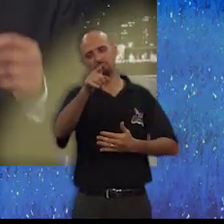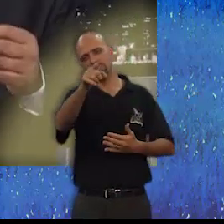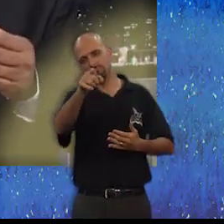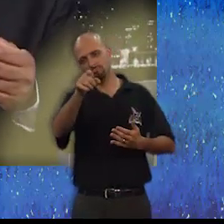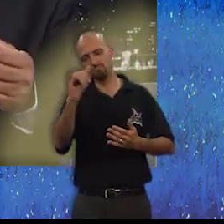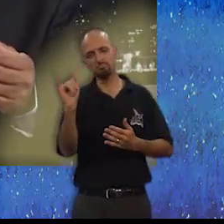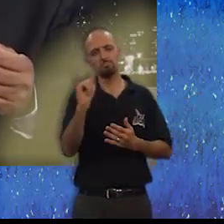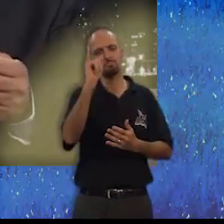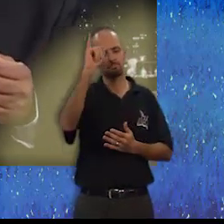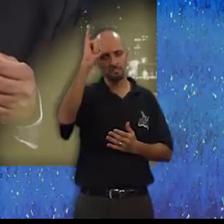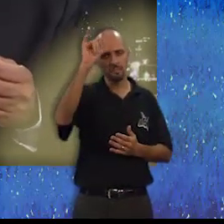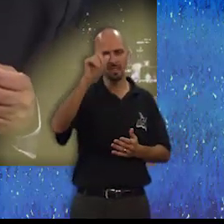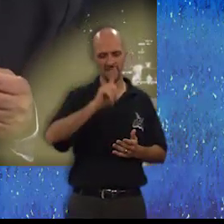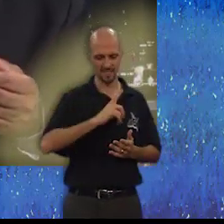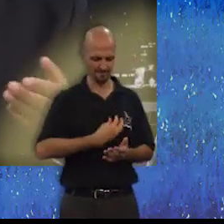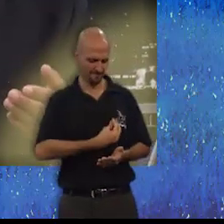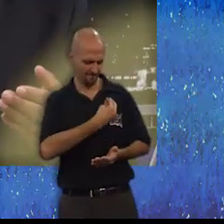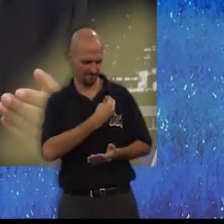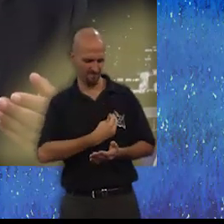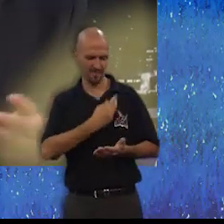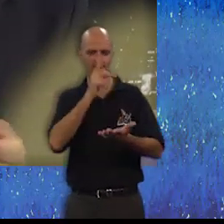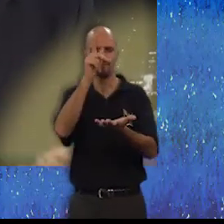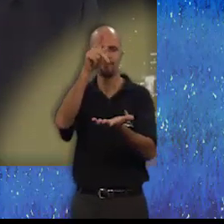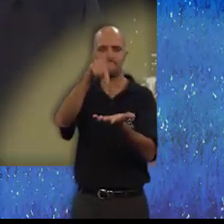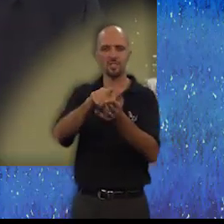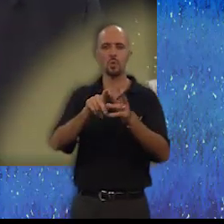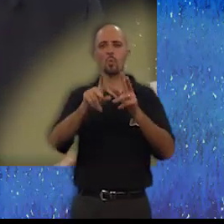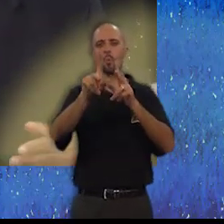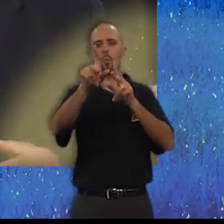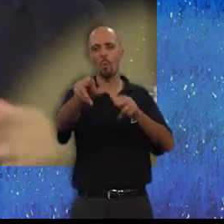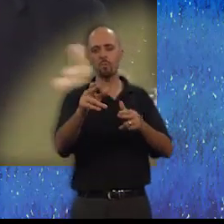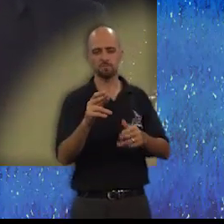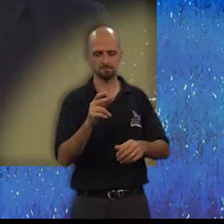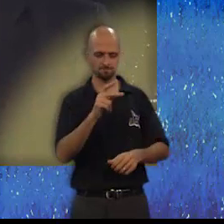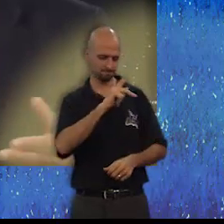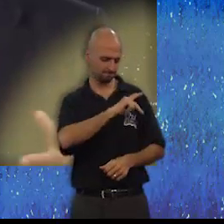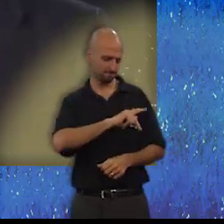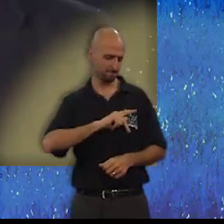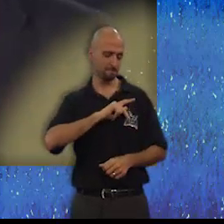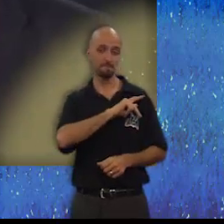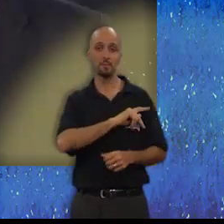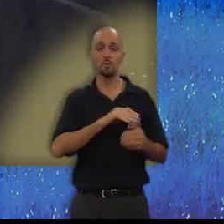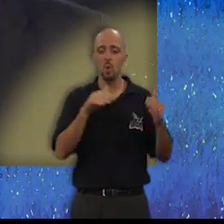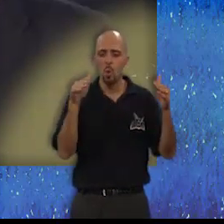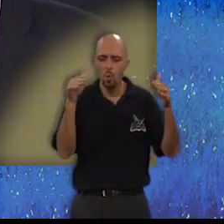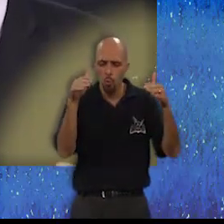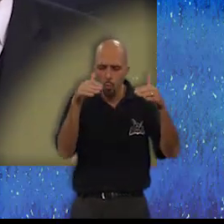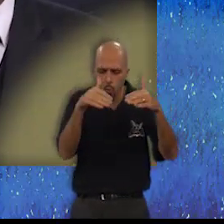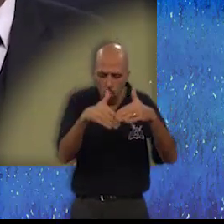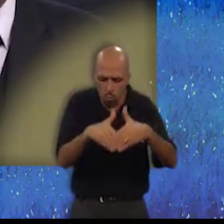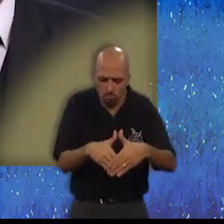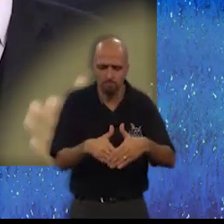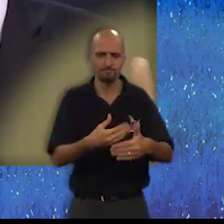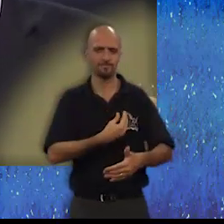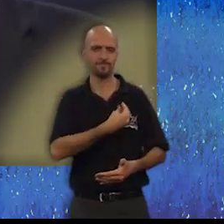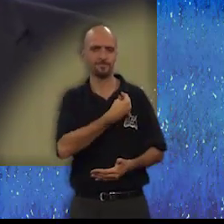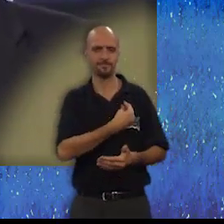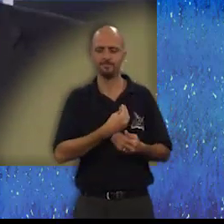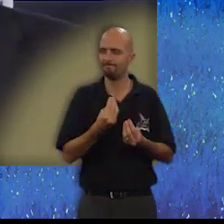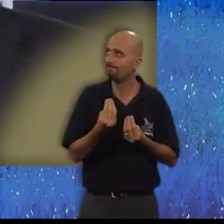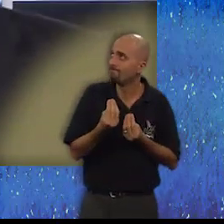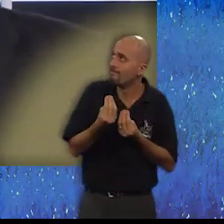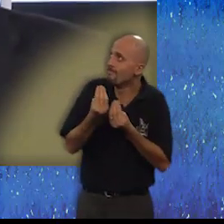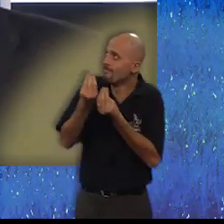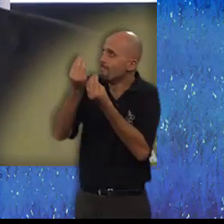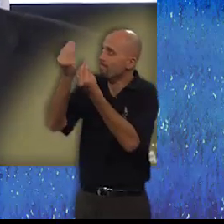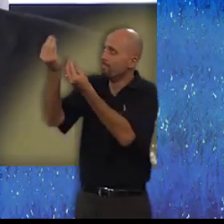para que você também seja sincero como foi Saulo, seja humilde como ele foi e possa entregar a sua vida